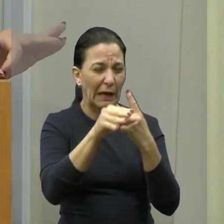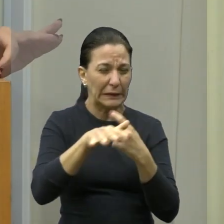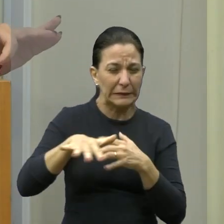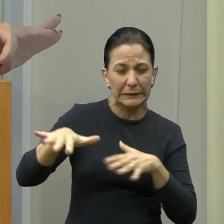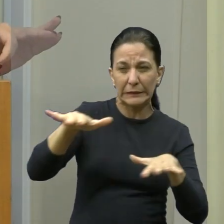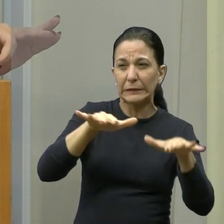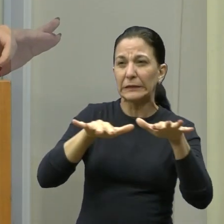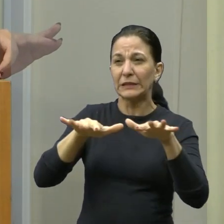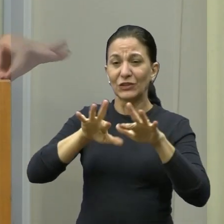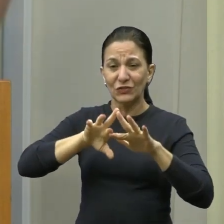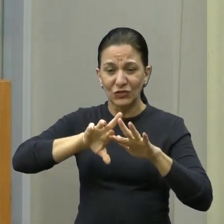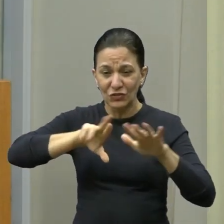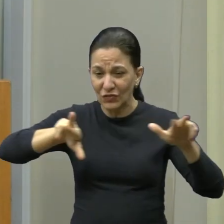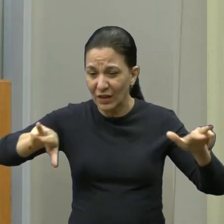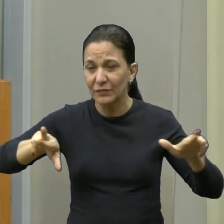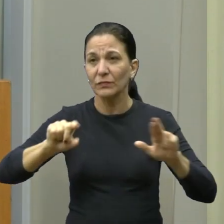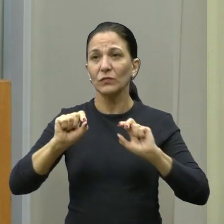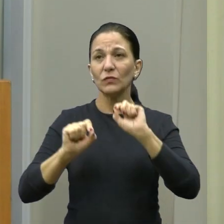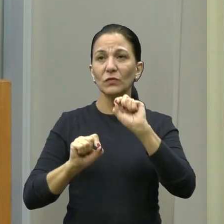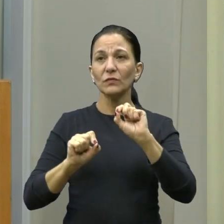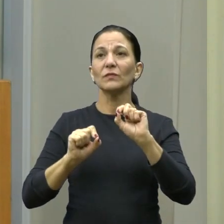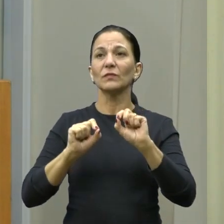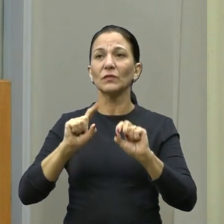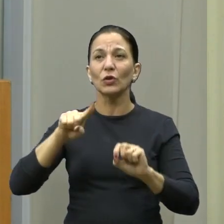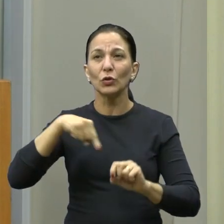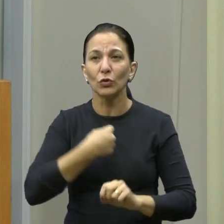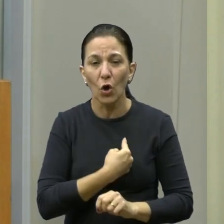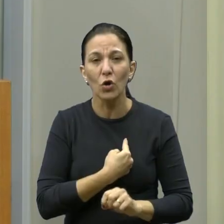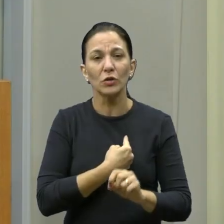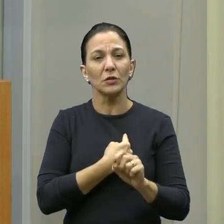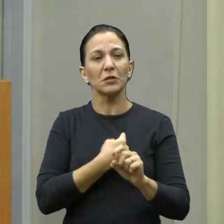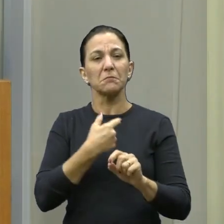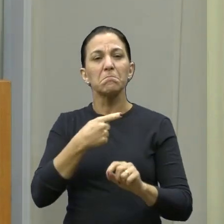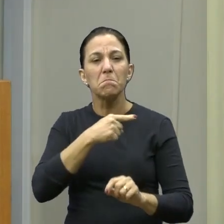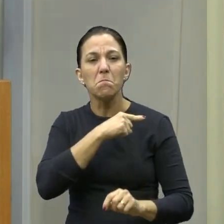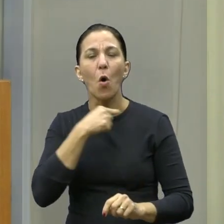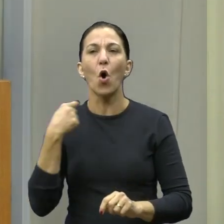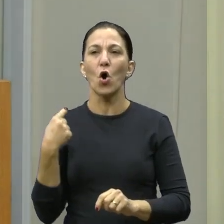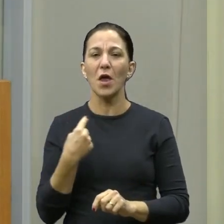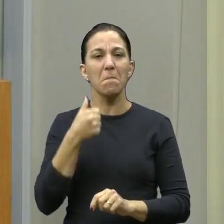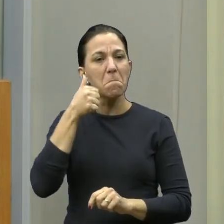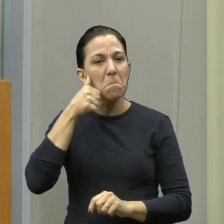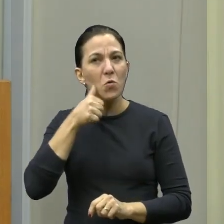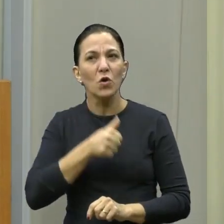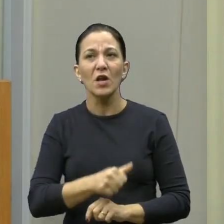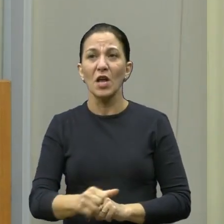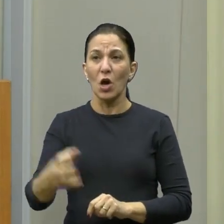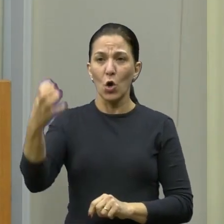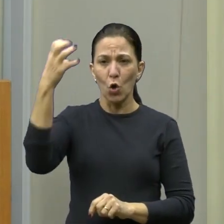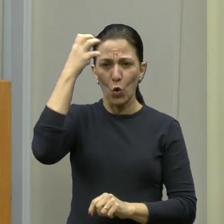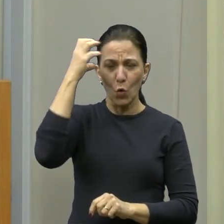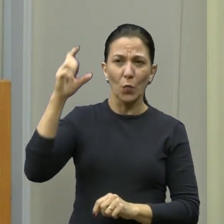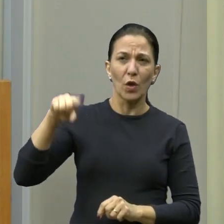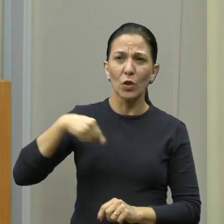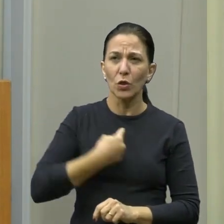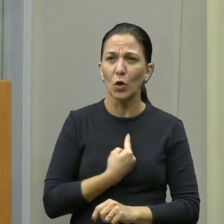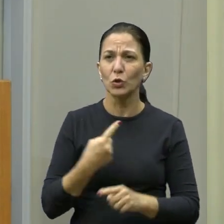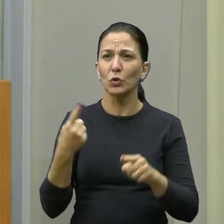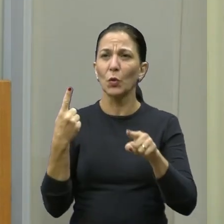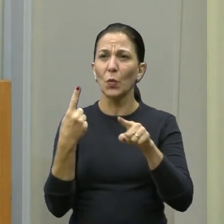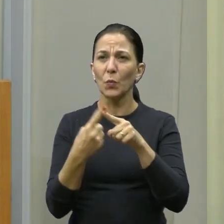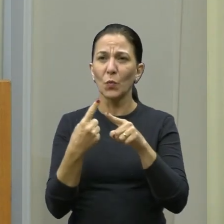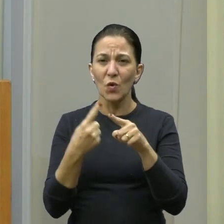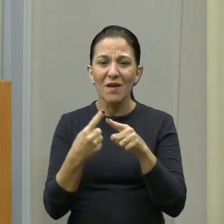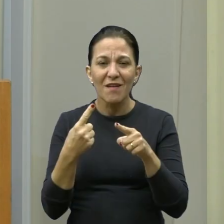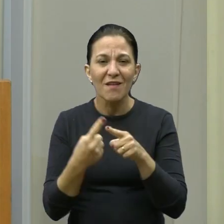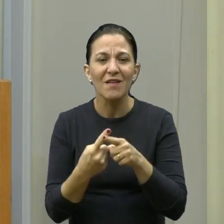âmbitos, e no final, somos mortas. E vai ter gente dizendo que a culpa é nossa, porque a gente voltou com o nosso companheiro, como